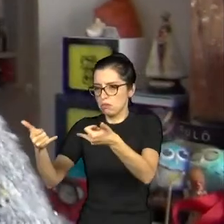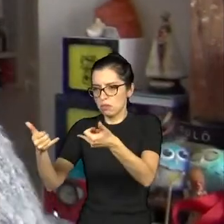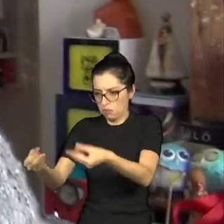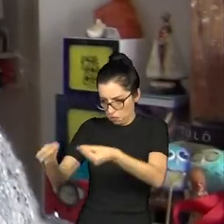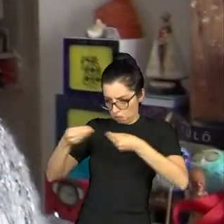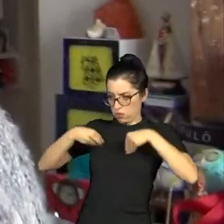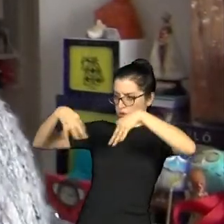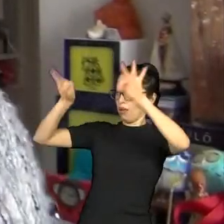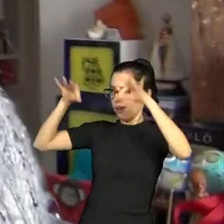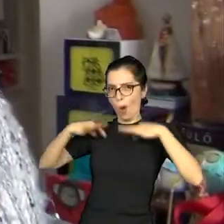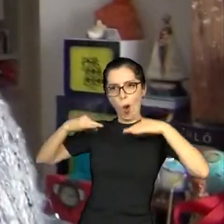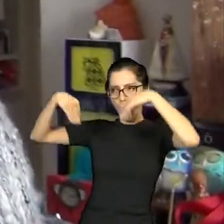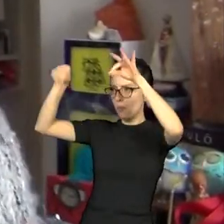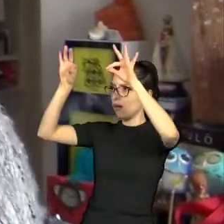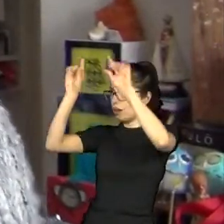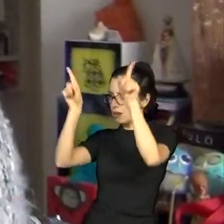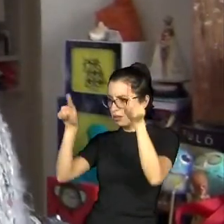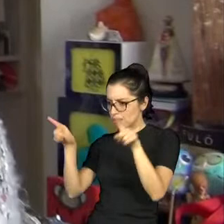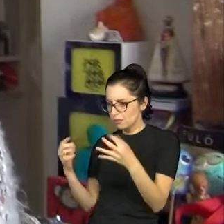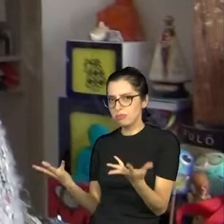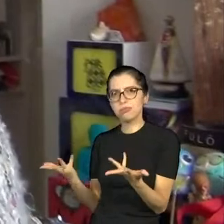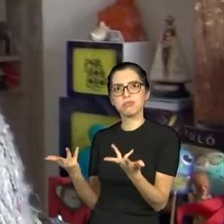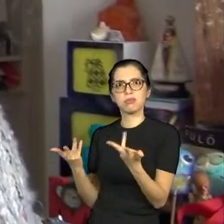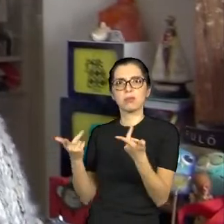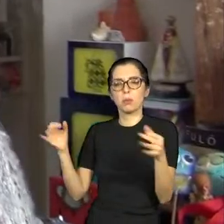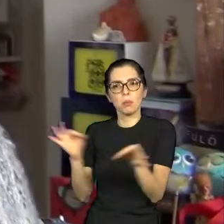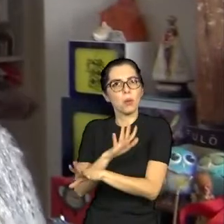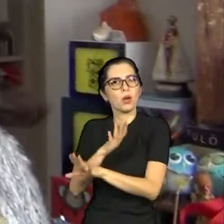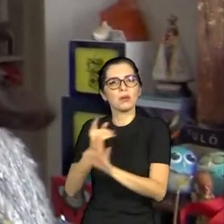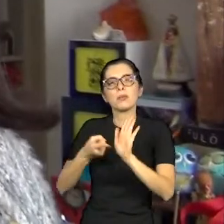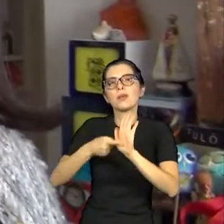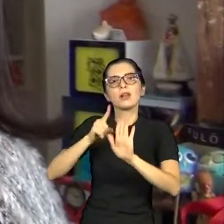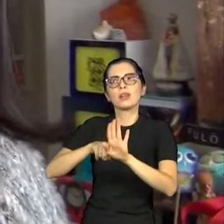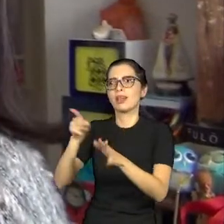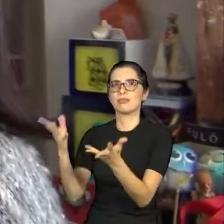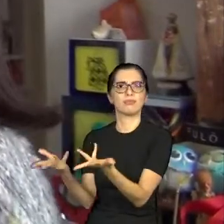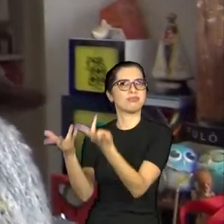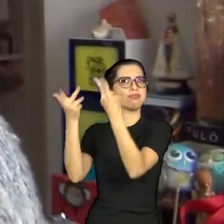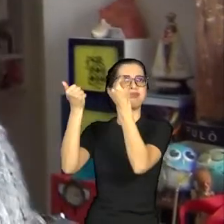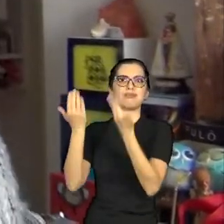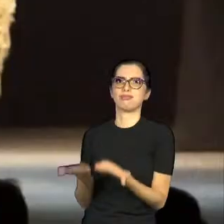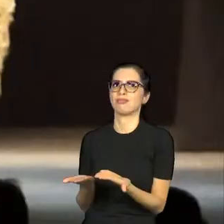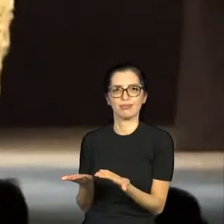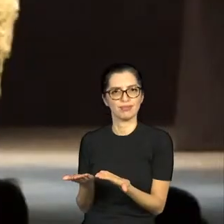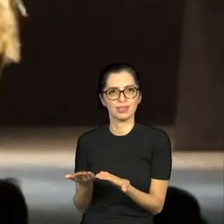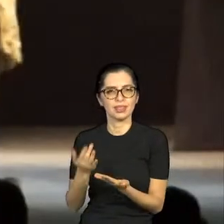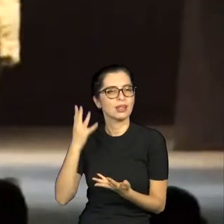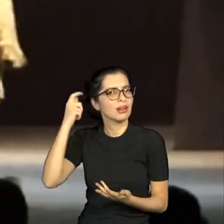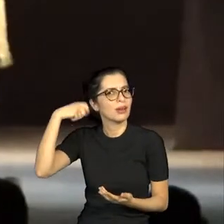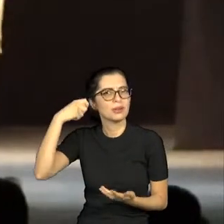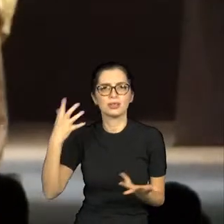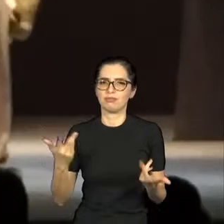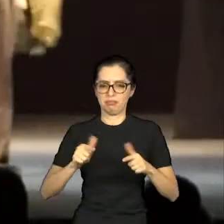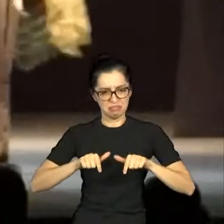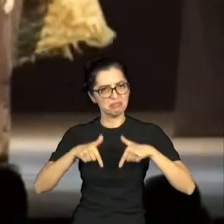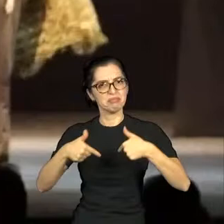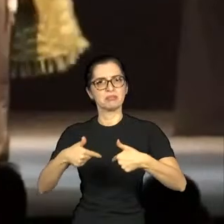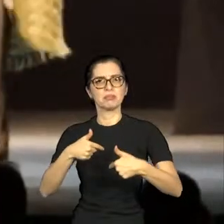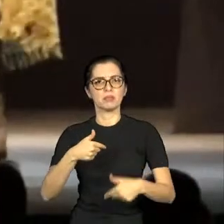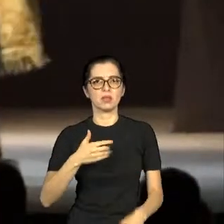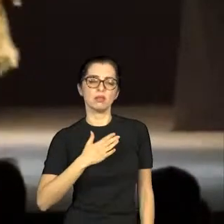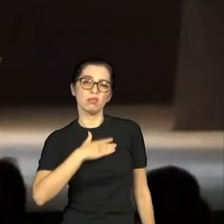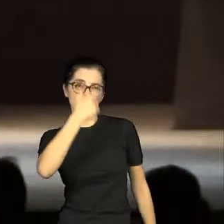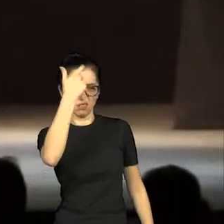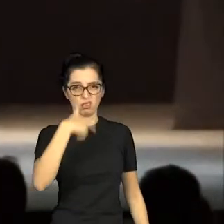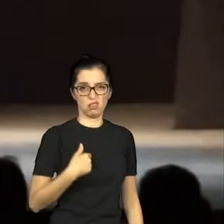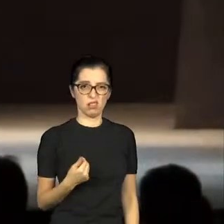devolve em criatividade, devolve em maravilhas cênicas, né? Eu moro aqui, eu passo o